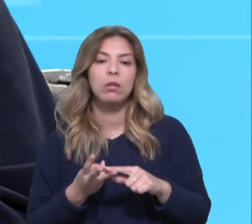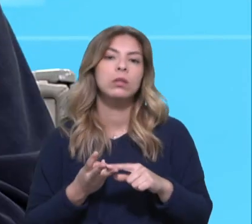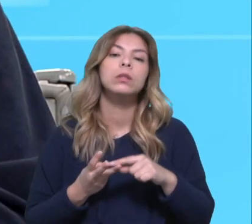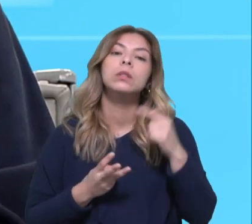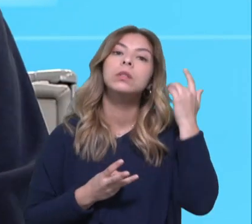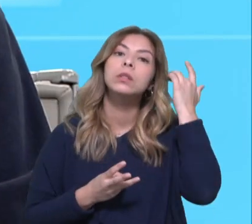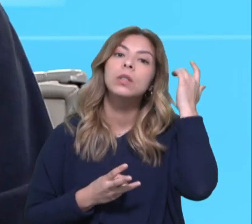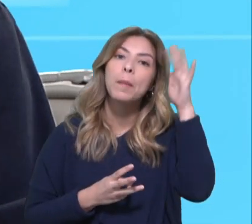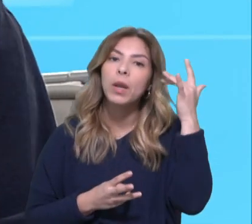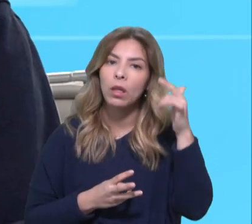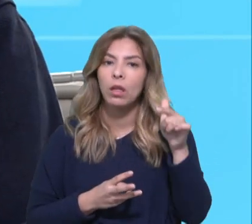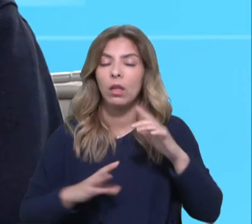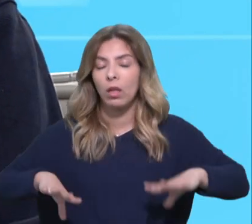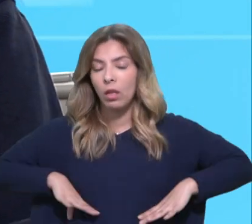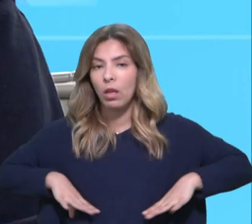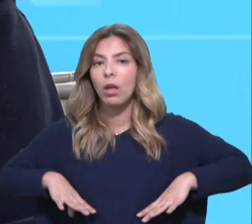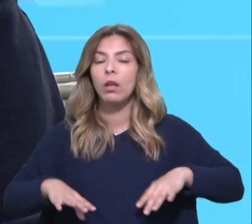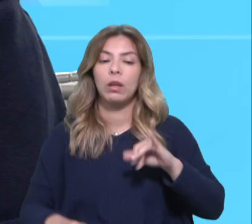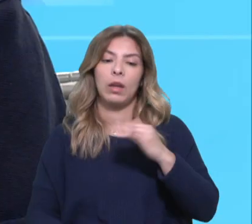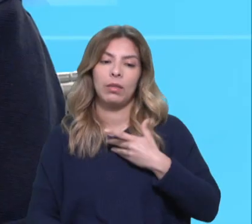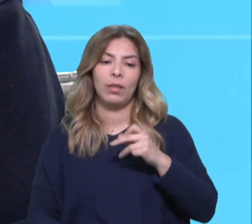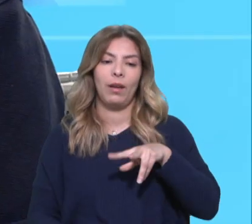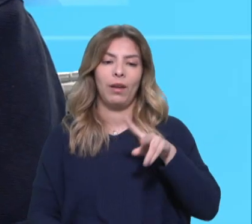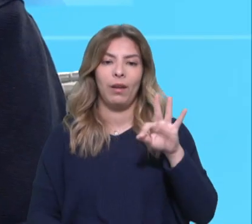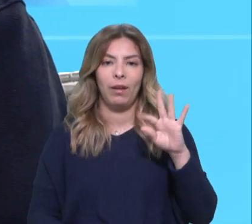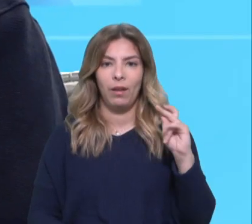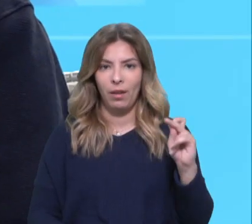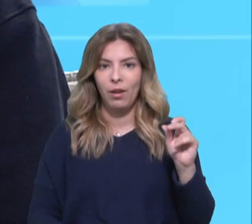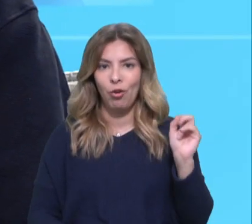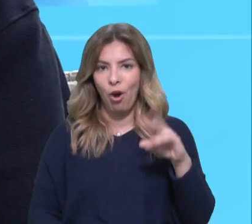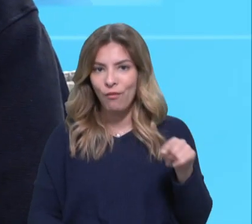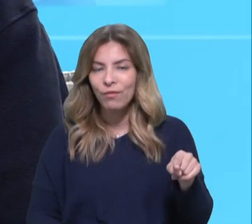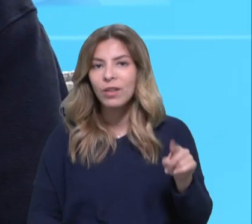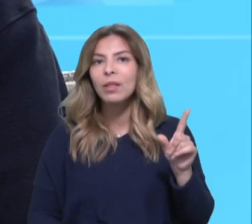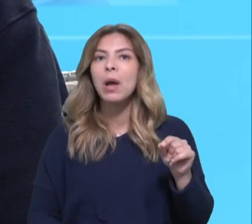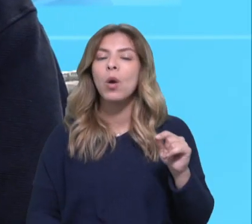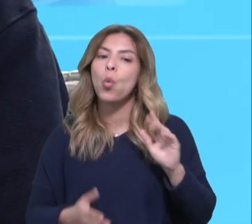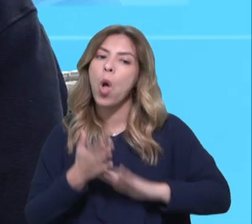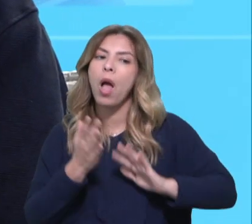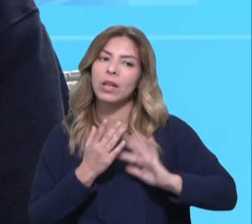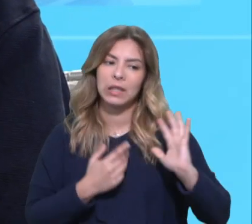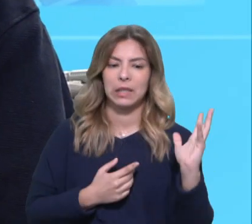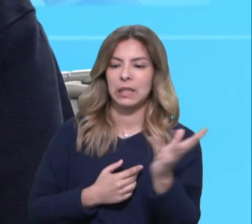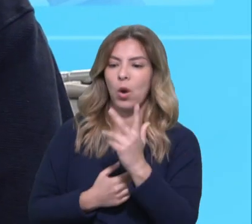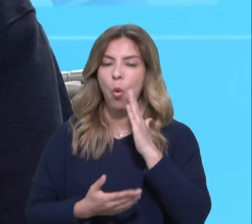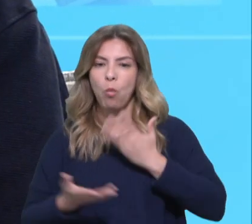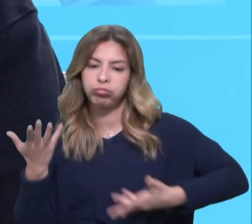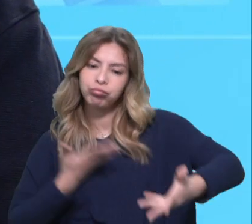Nova, saúde de todos os nossos colegas, e é de facto, este